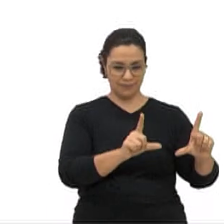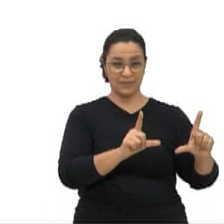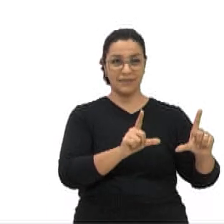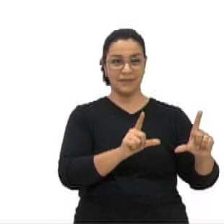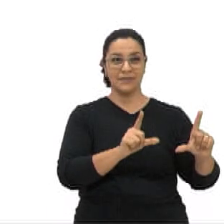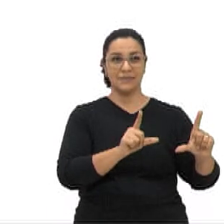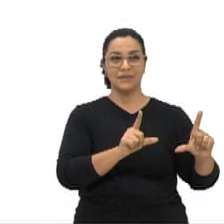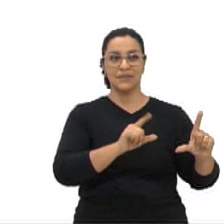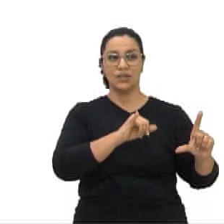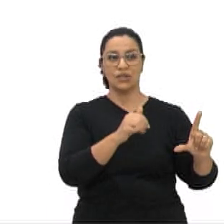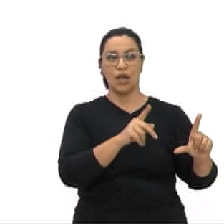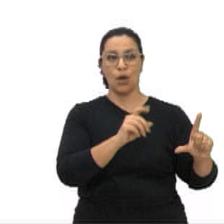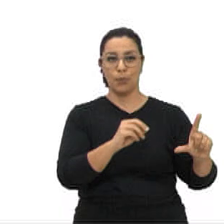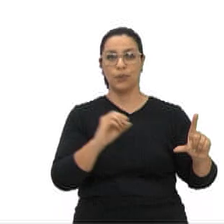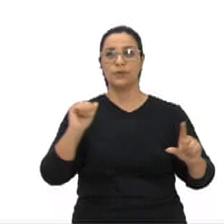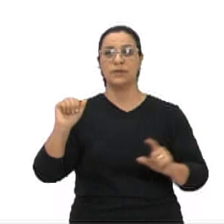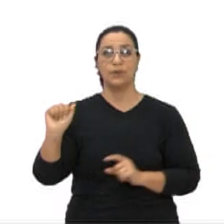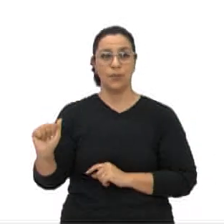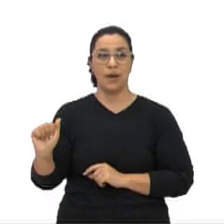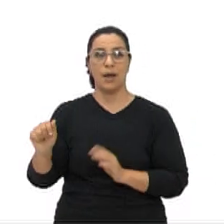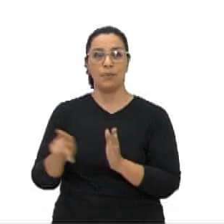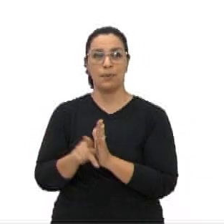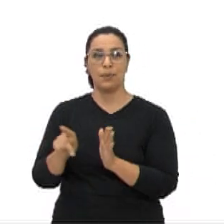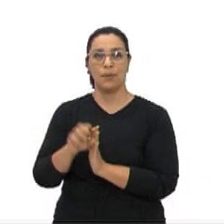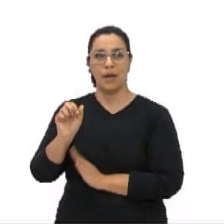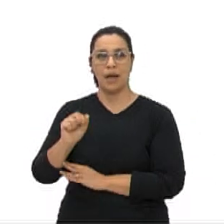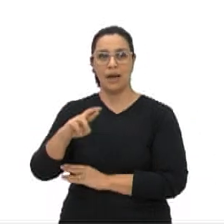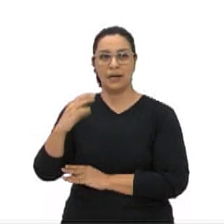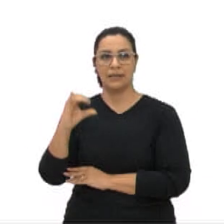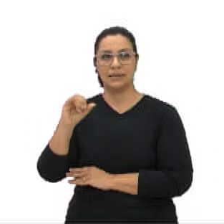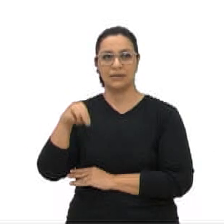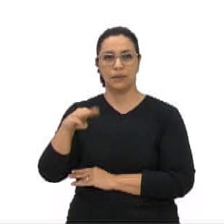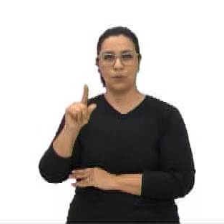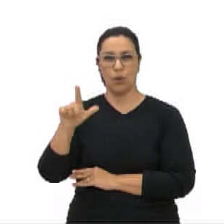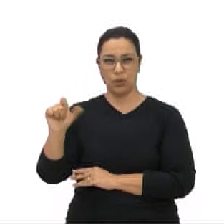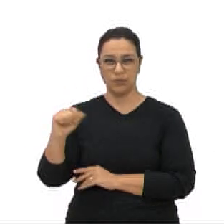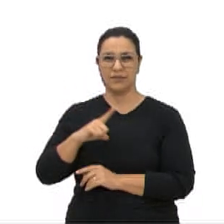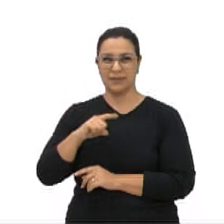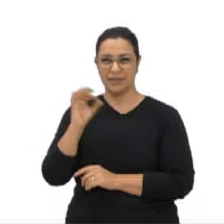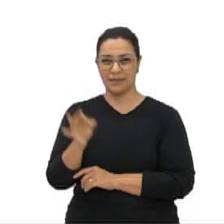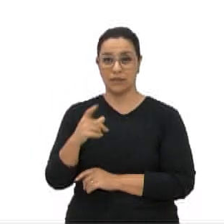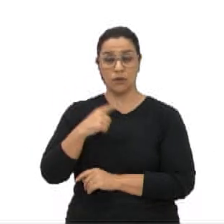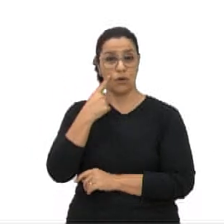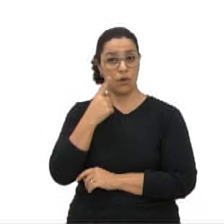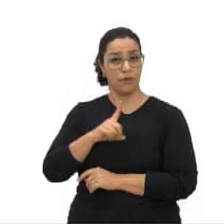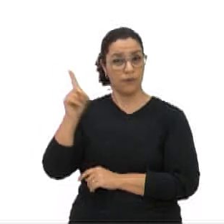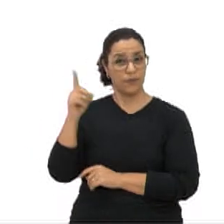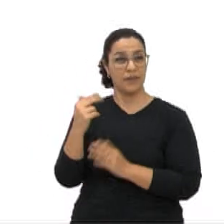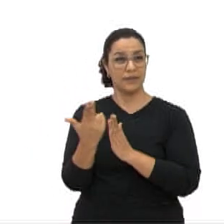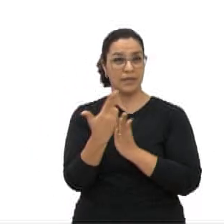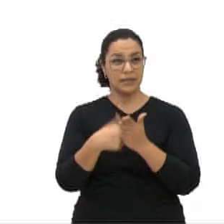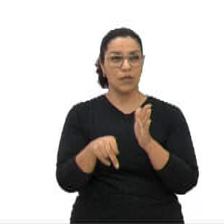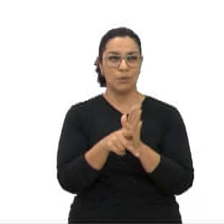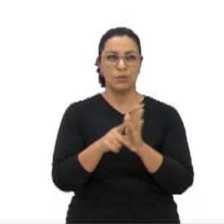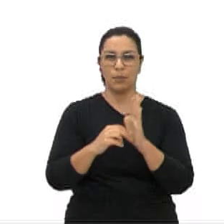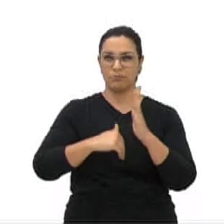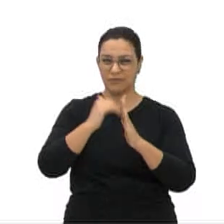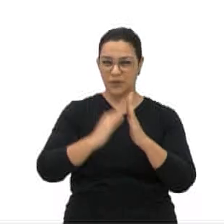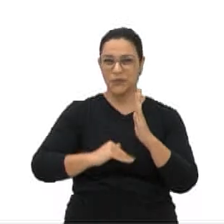o Jacopo, e o A seria o Artimboldo, você acertou, tá bom? Bem, aí a gente vê ainda algumas pinturas de